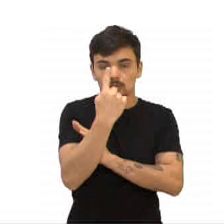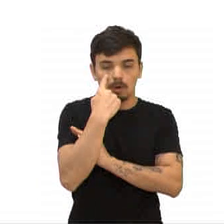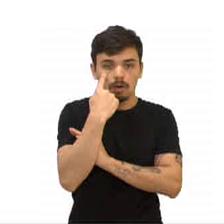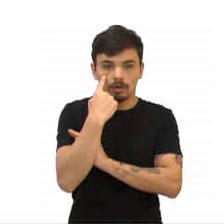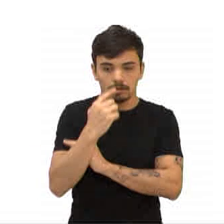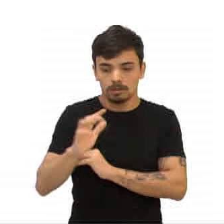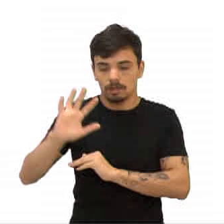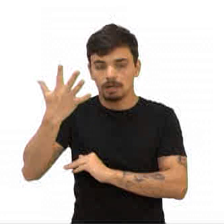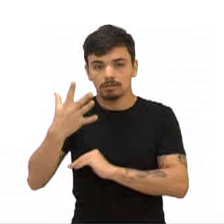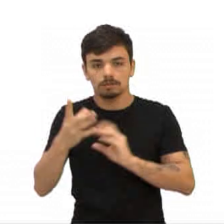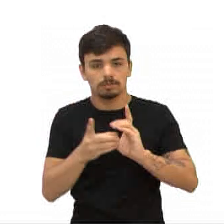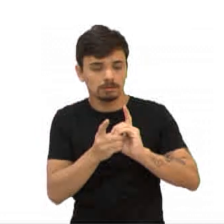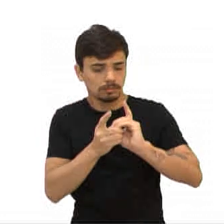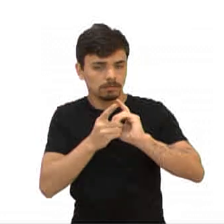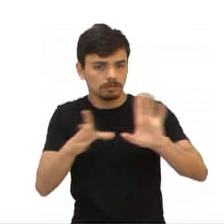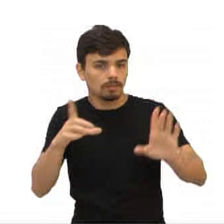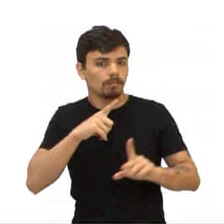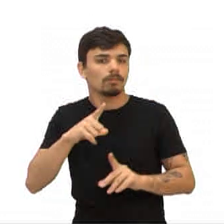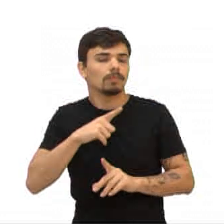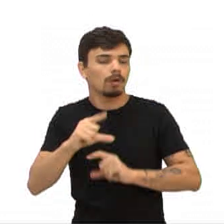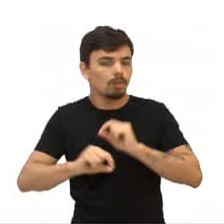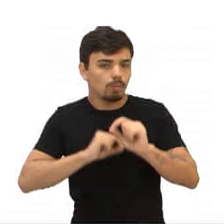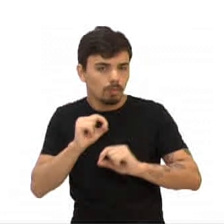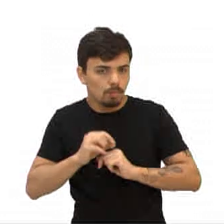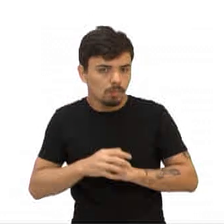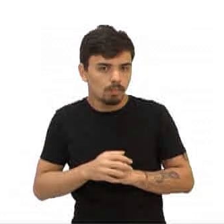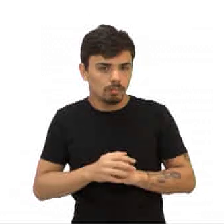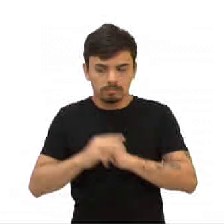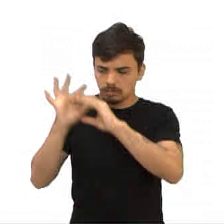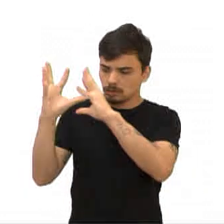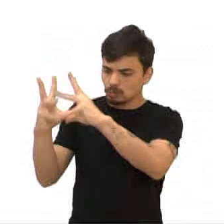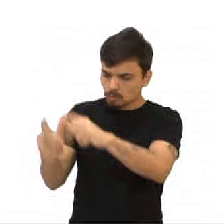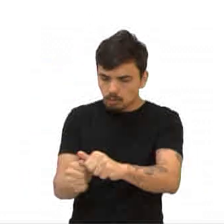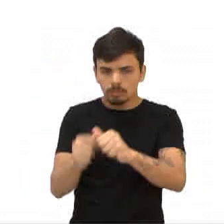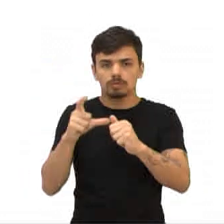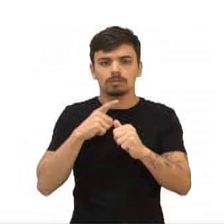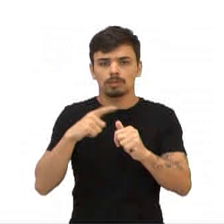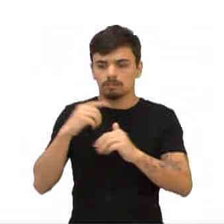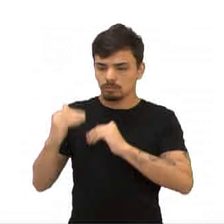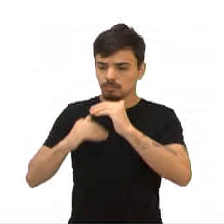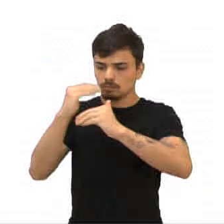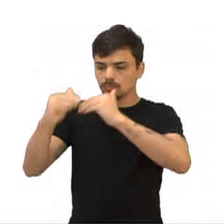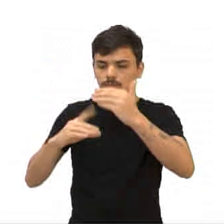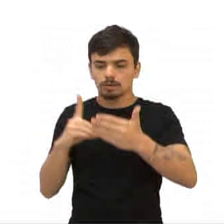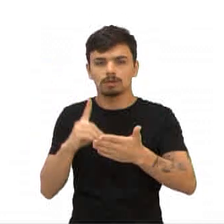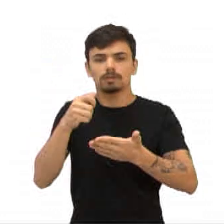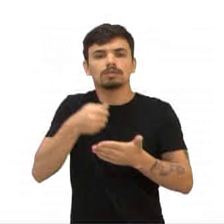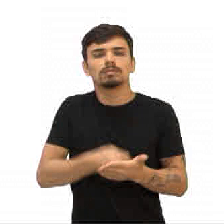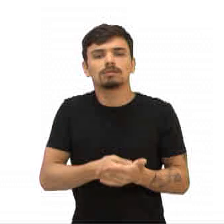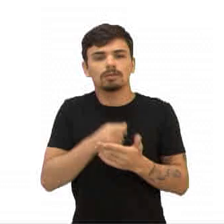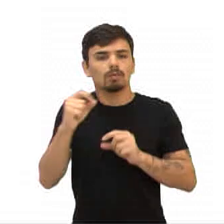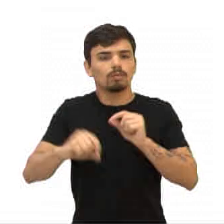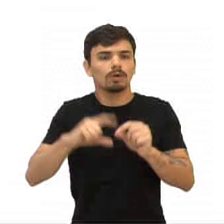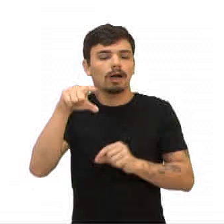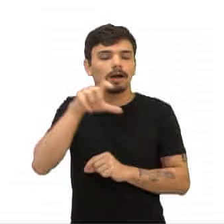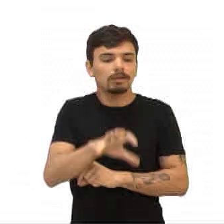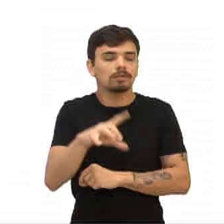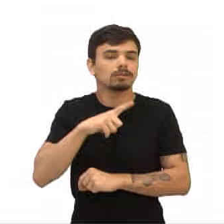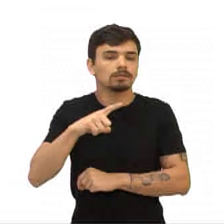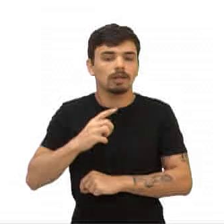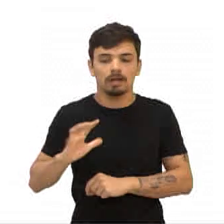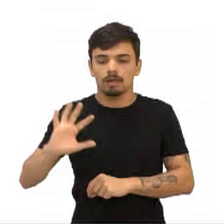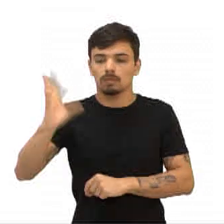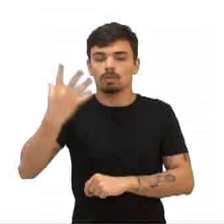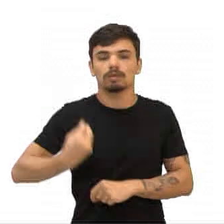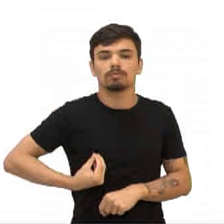ação democrática consiste em todos tomarem parte do processo decisório sobre aquilo que terá consequência